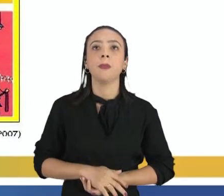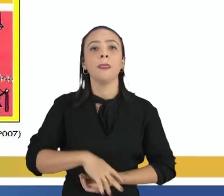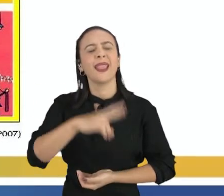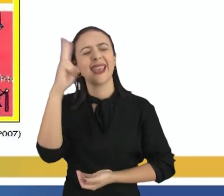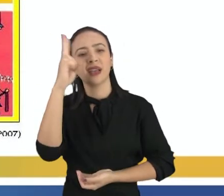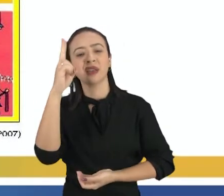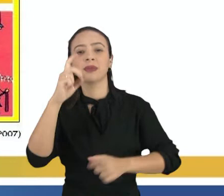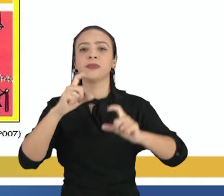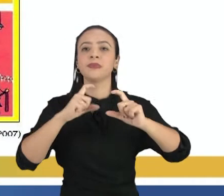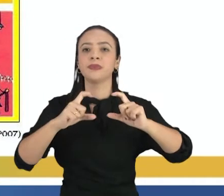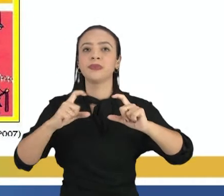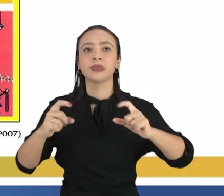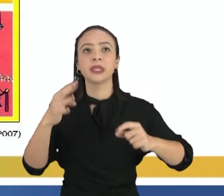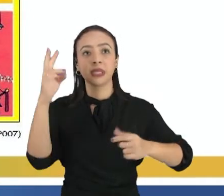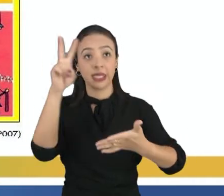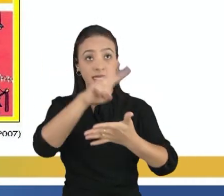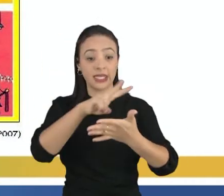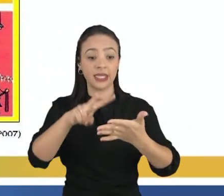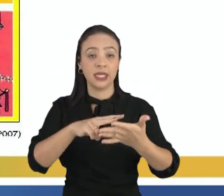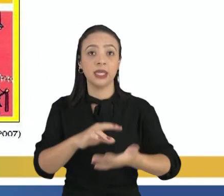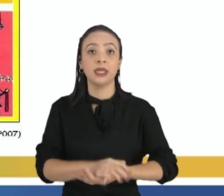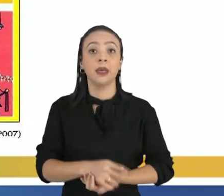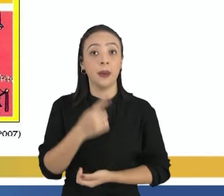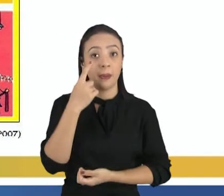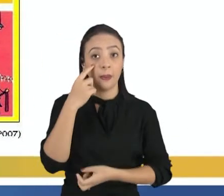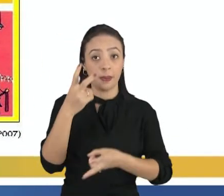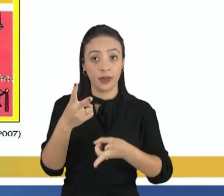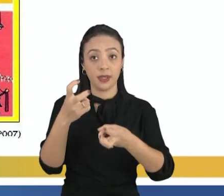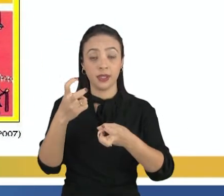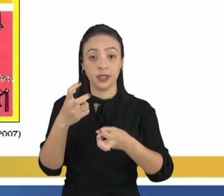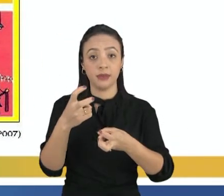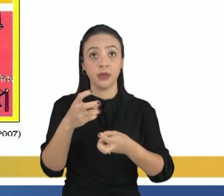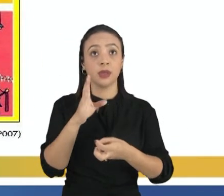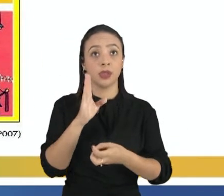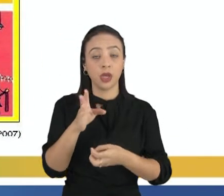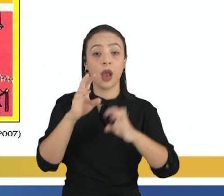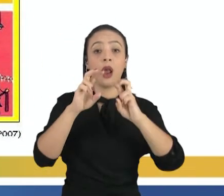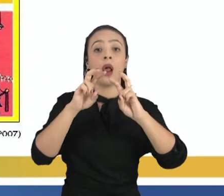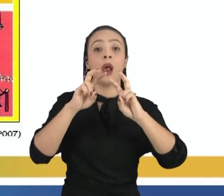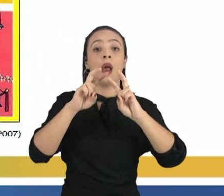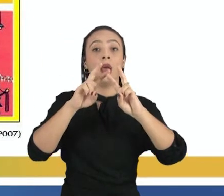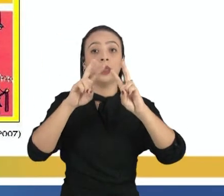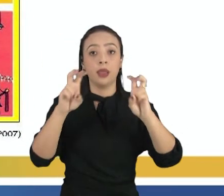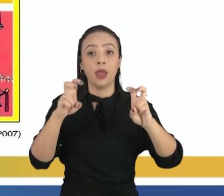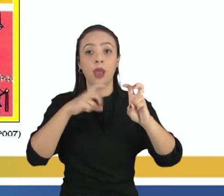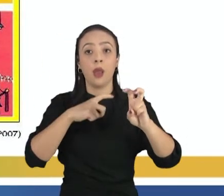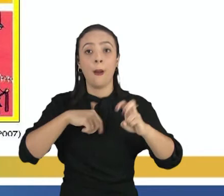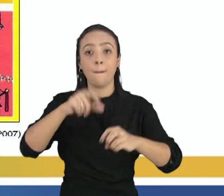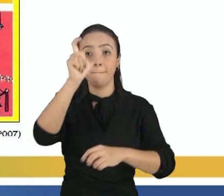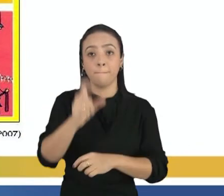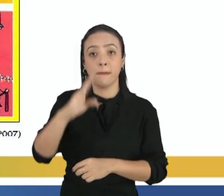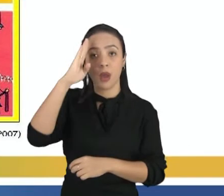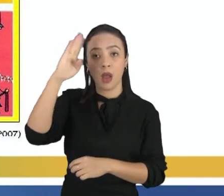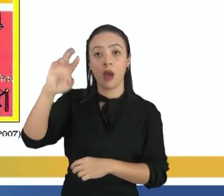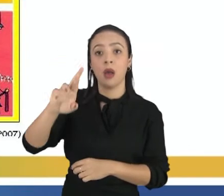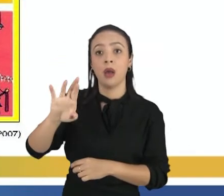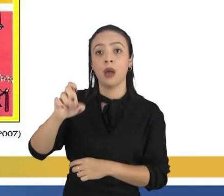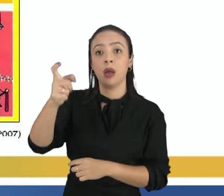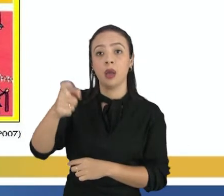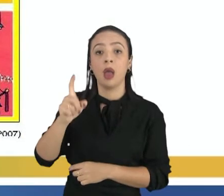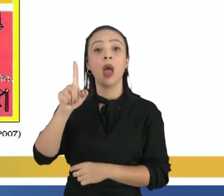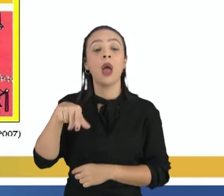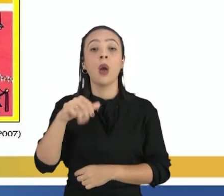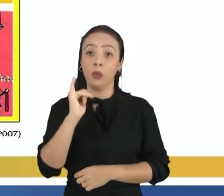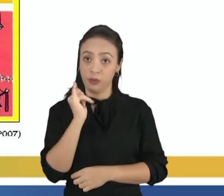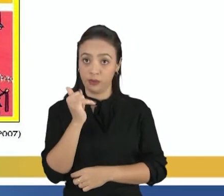em quadrinho que nós lemos. Olhem só, gente, a história em quadrinho que nós lemos, que tem o personagem principal, Rex. Vejam que se trata